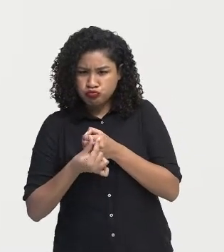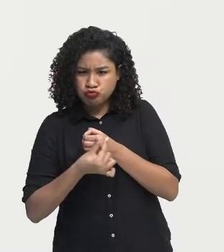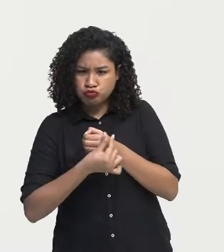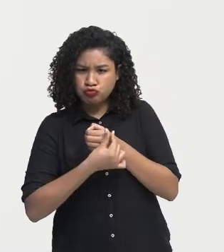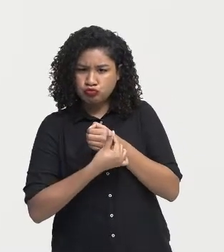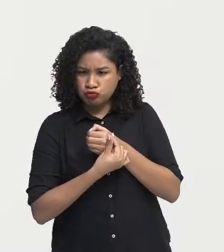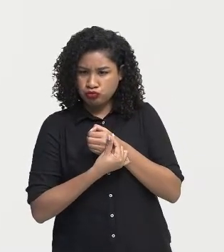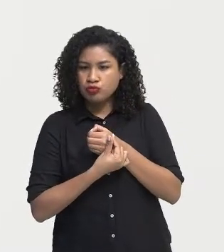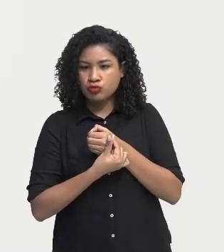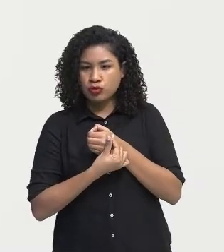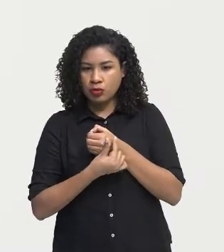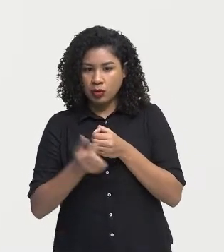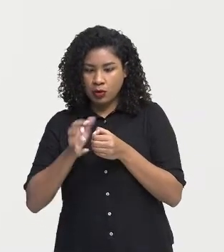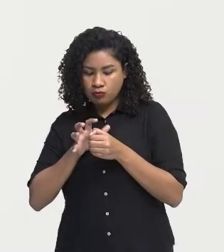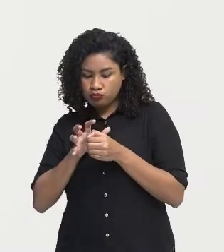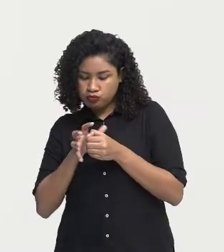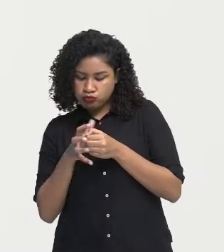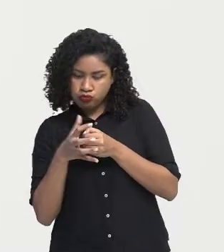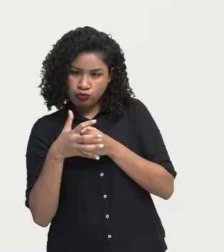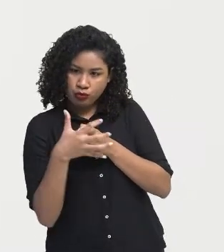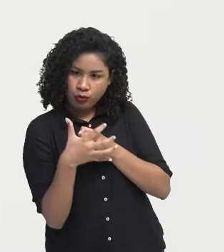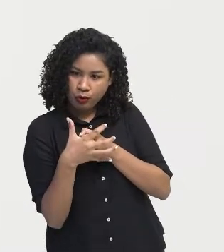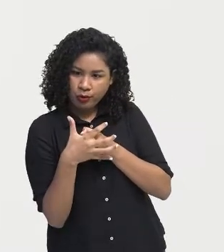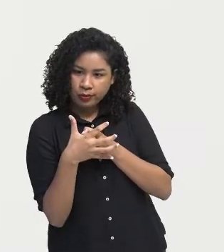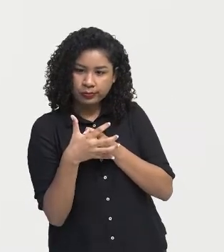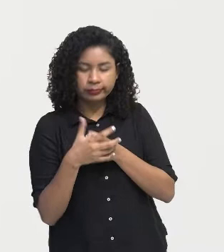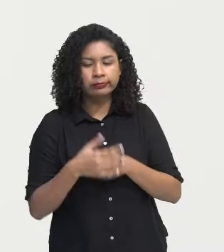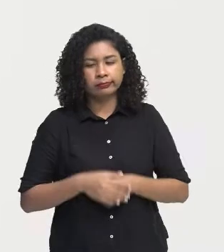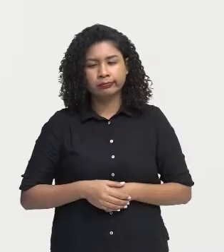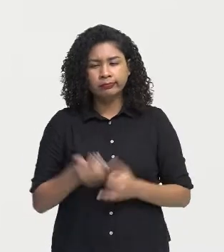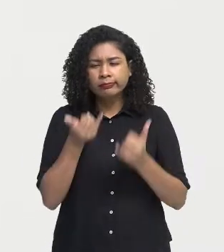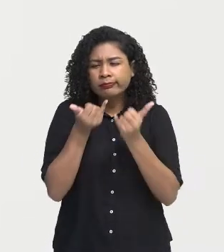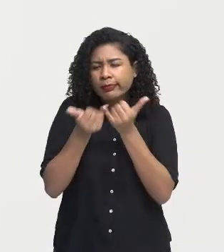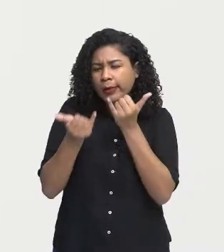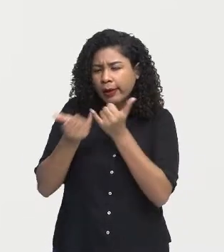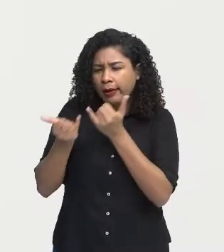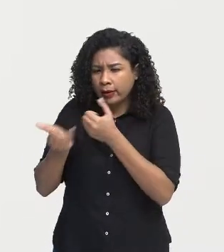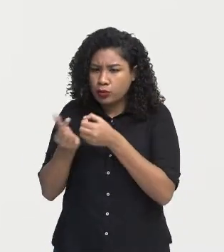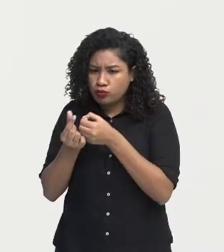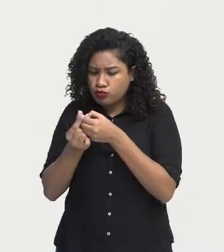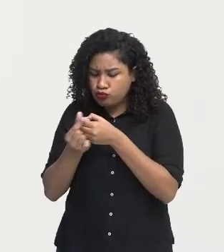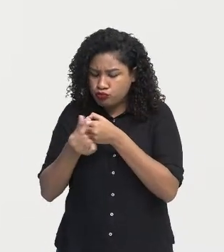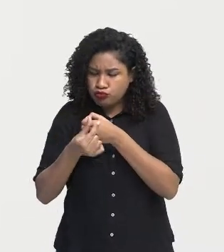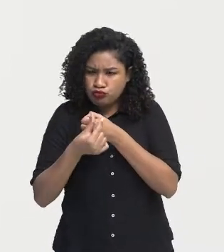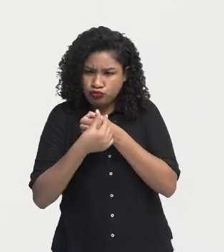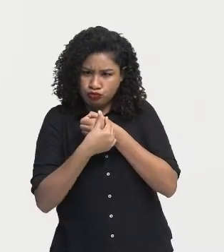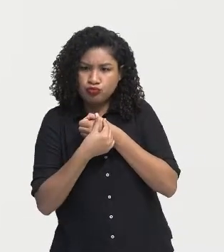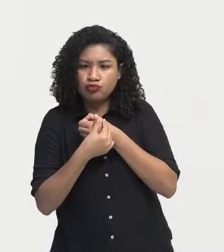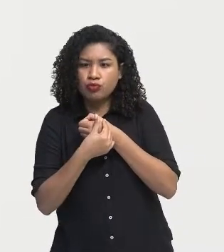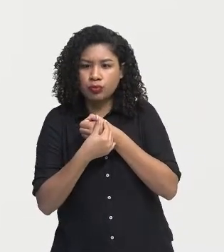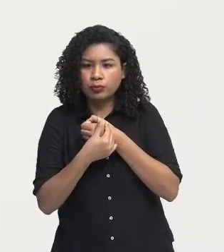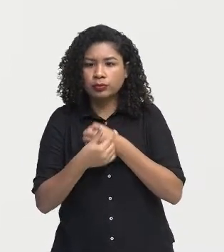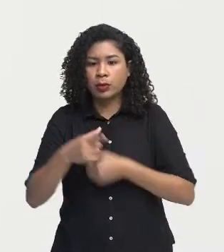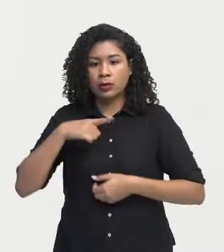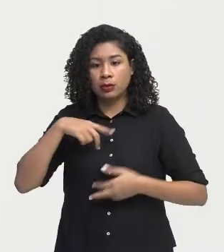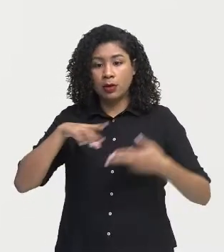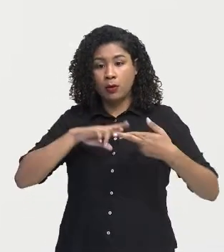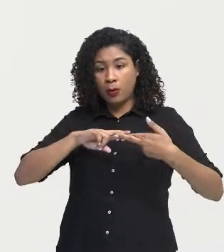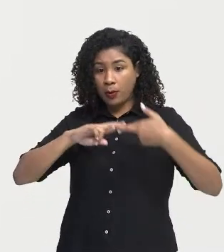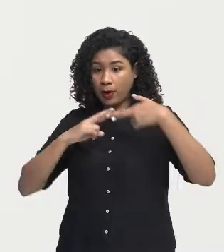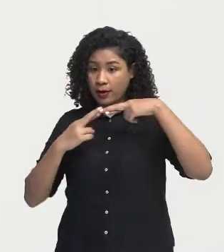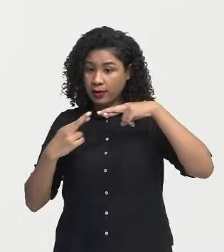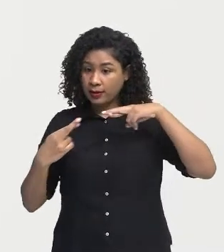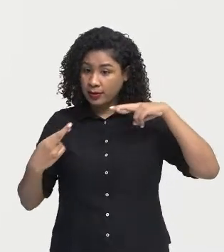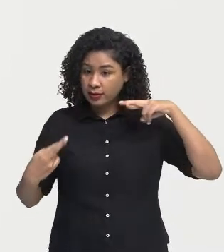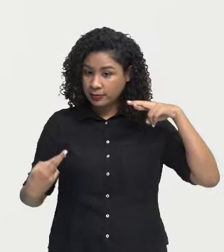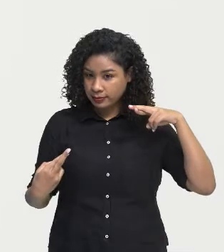os ribossomos. Eles têm aspecto de grânulos, são formados a partir do RNA